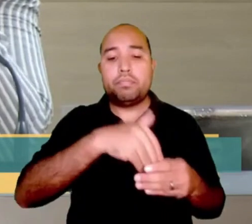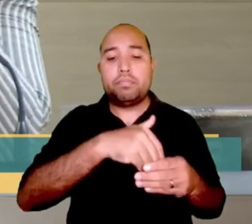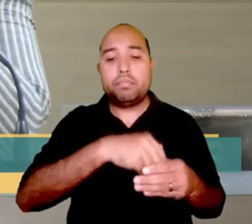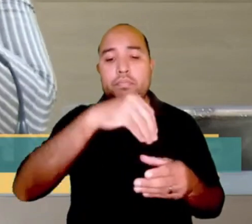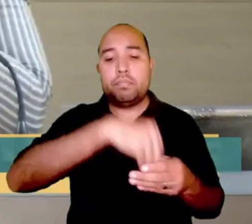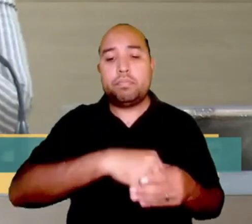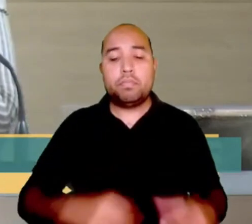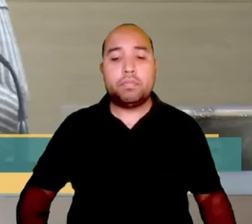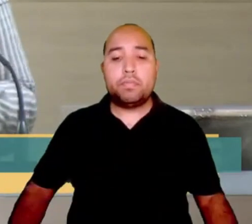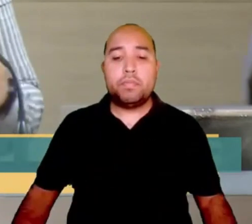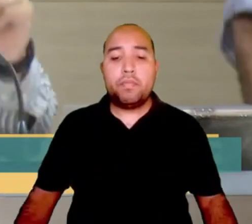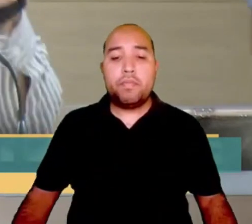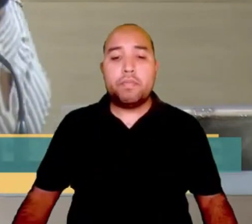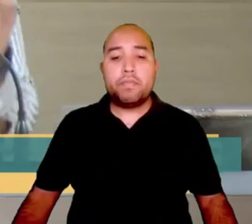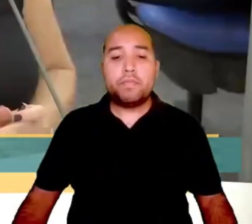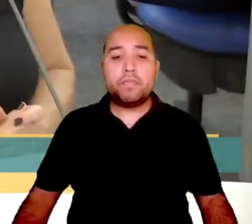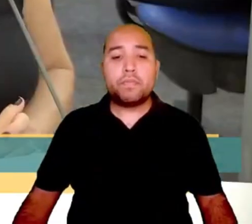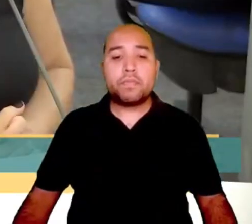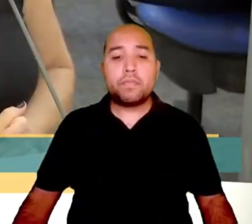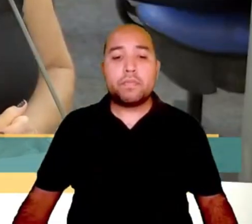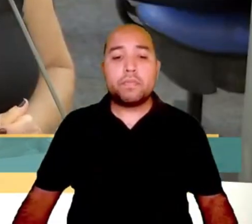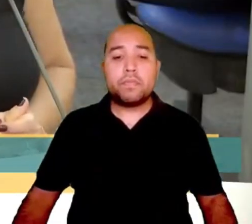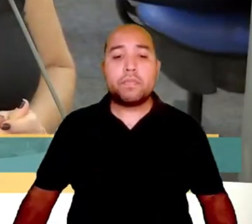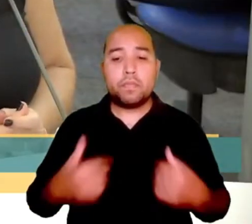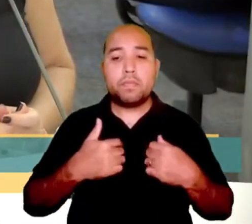Presidente, eu sou a relatora,